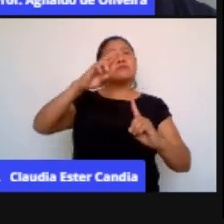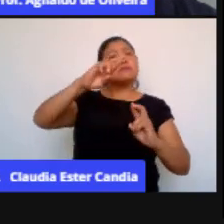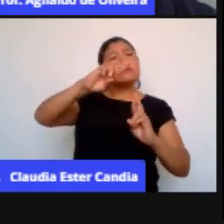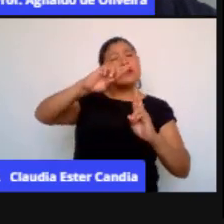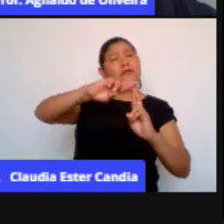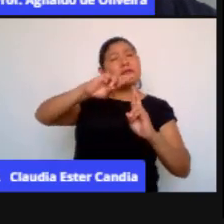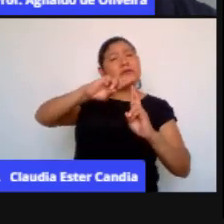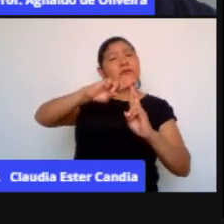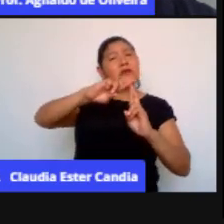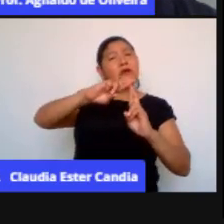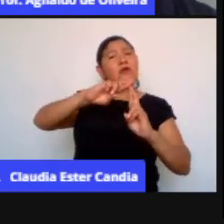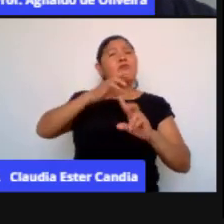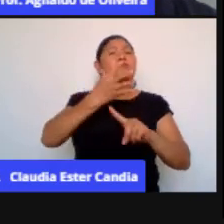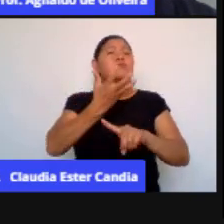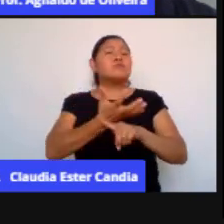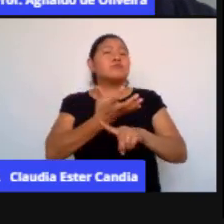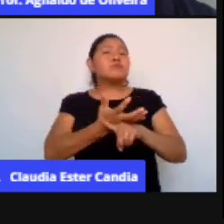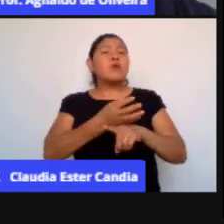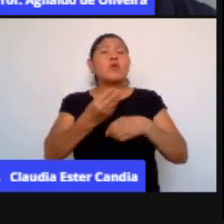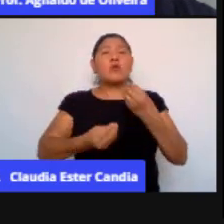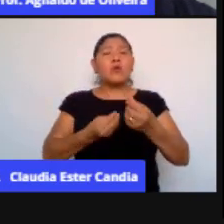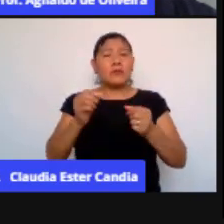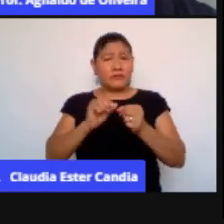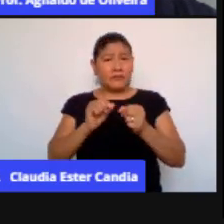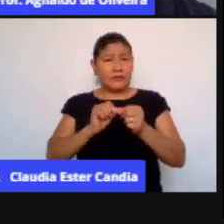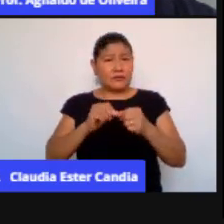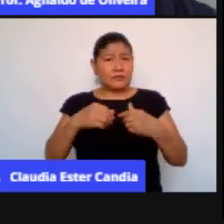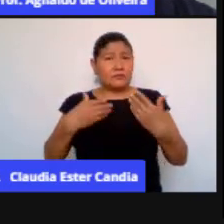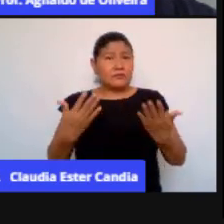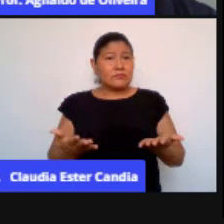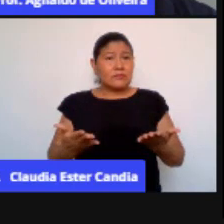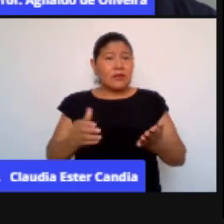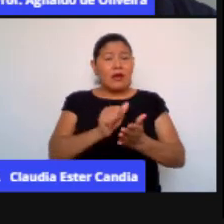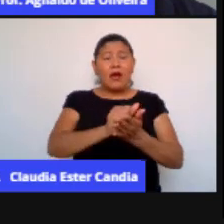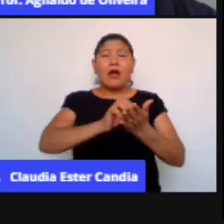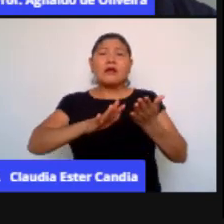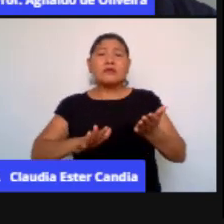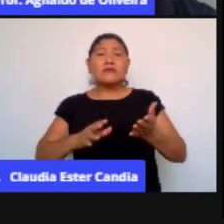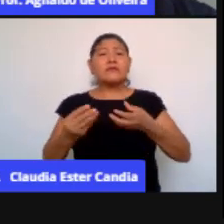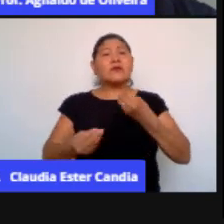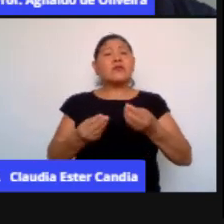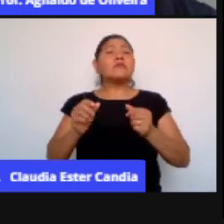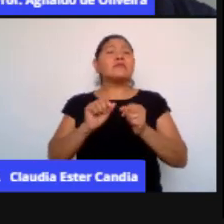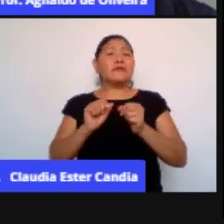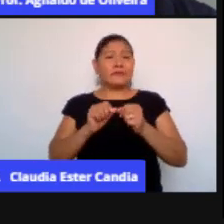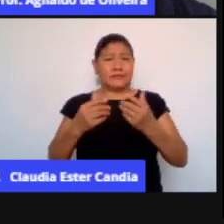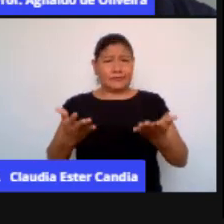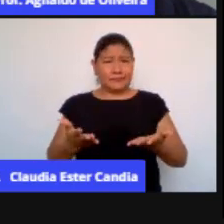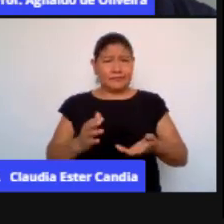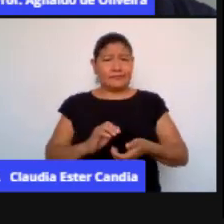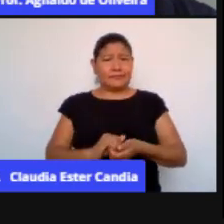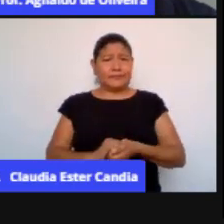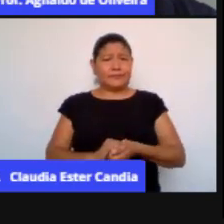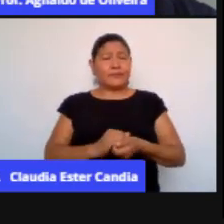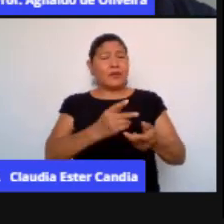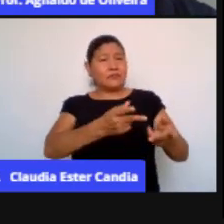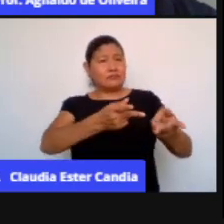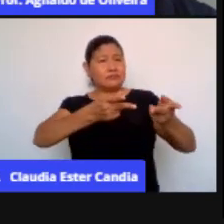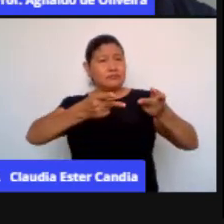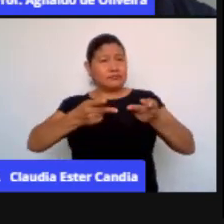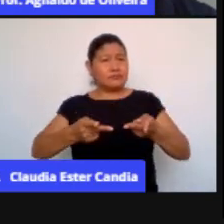aí o caderno base, o caderno de atividade diagnóstica, eu vou passar a palavra para o Agnaldo. Pode passar, Agnaldo, por